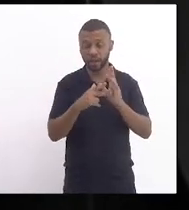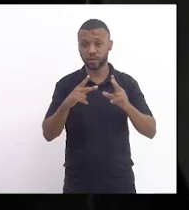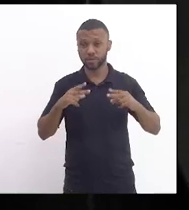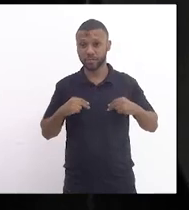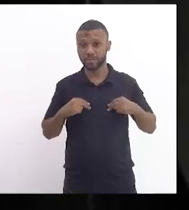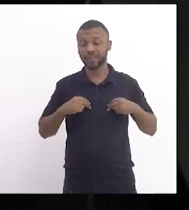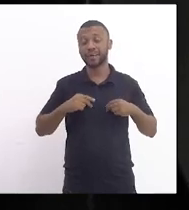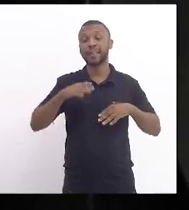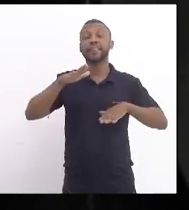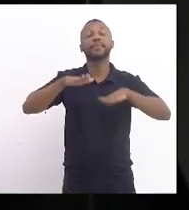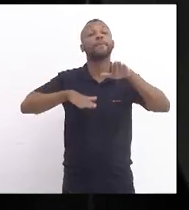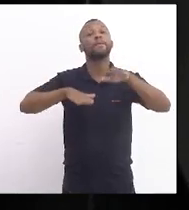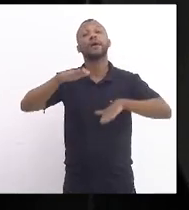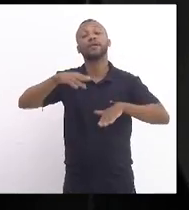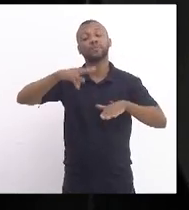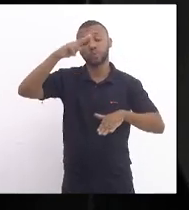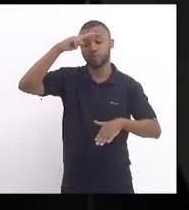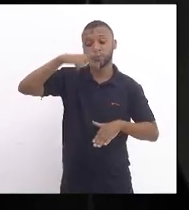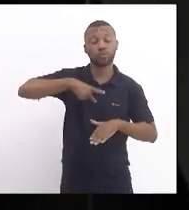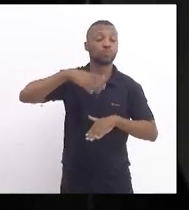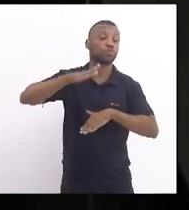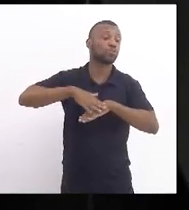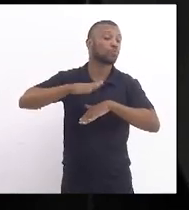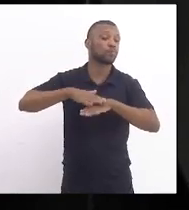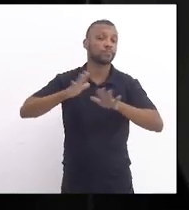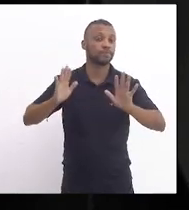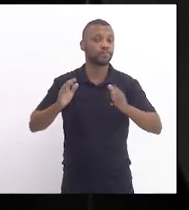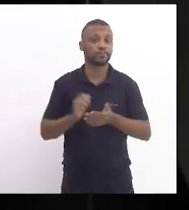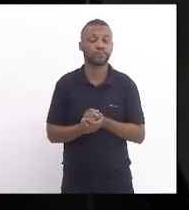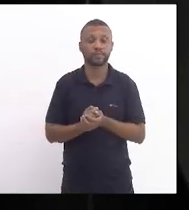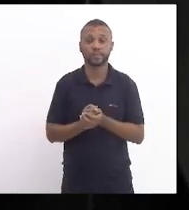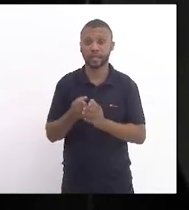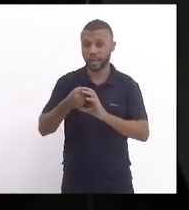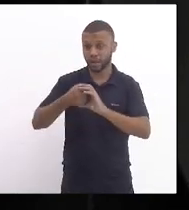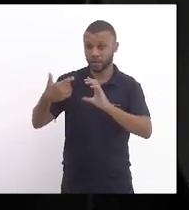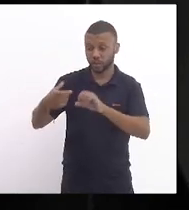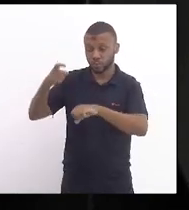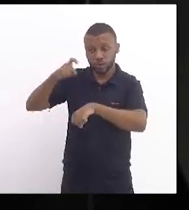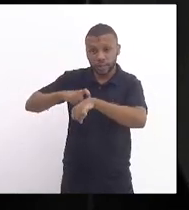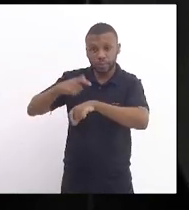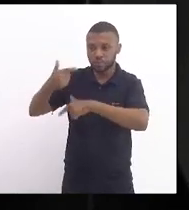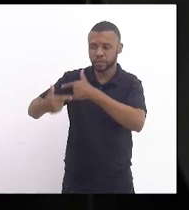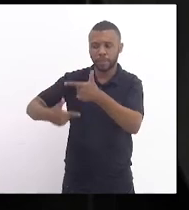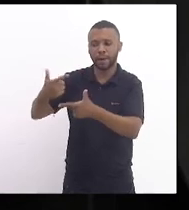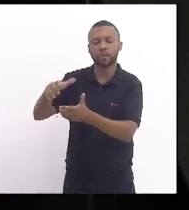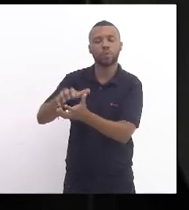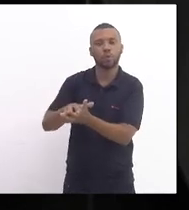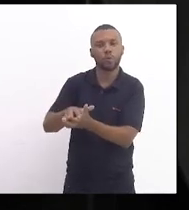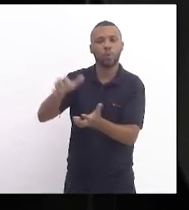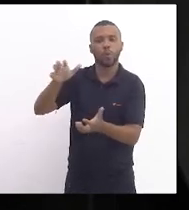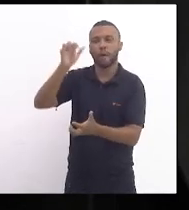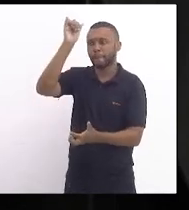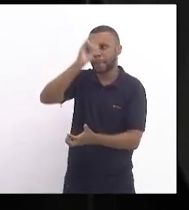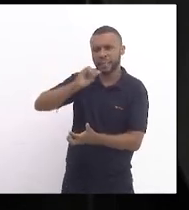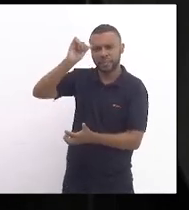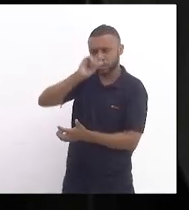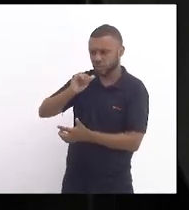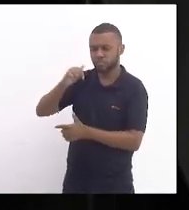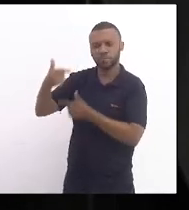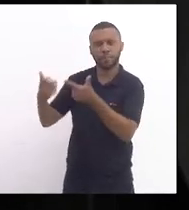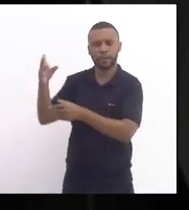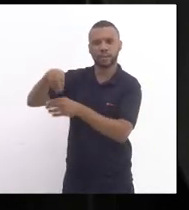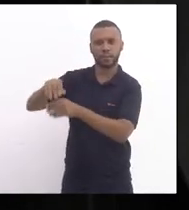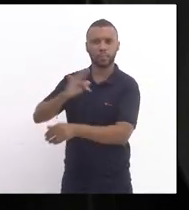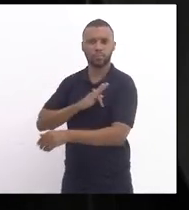critérios subjetivos e o quanto o critério da antiguidade é um critério objetivo né